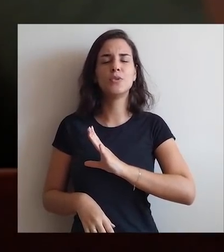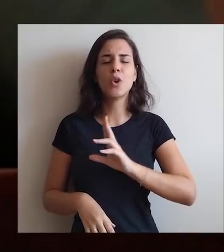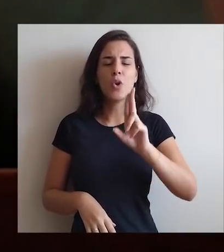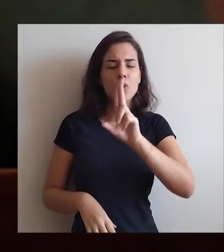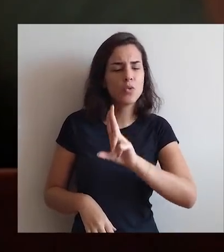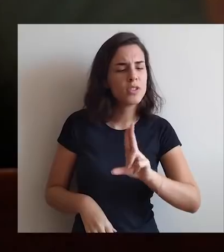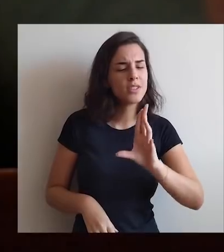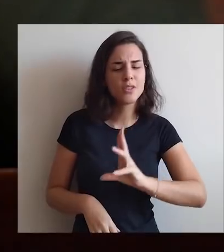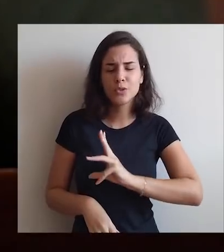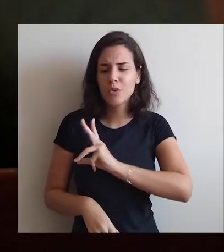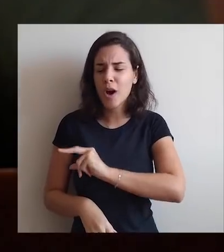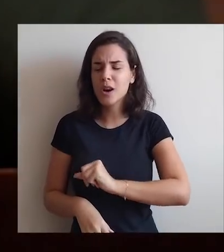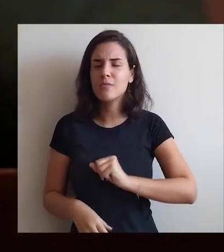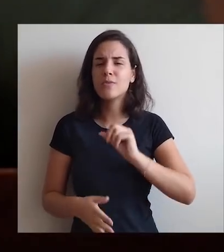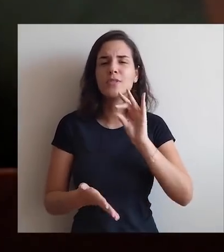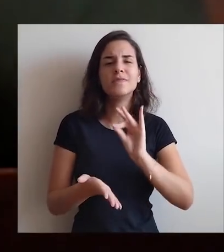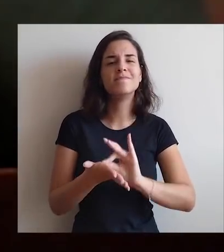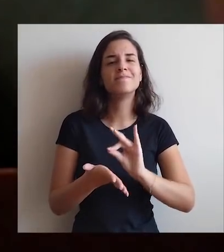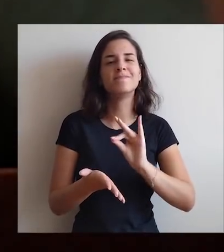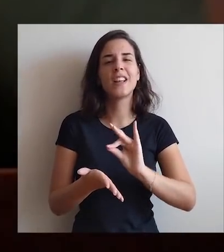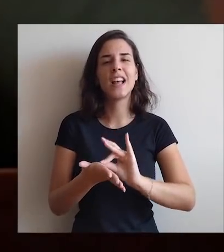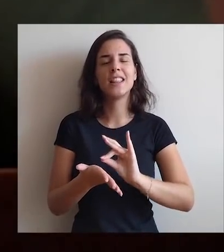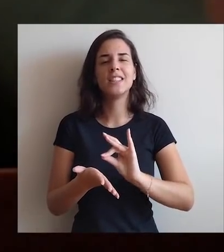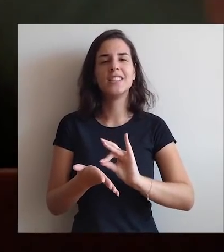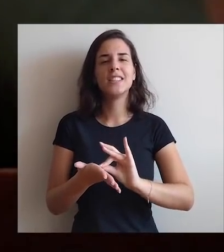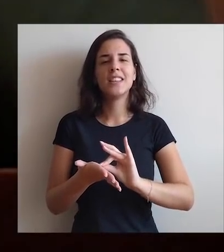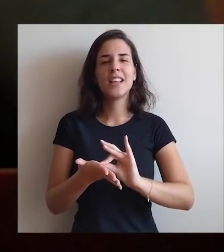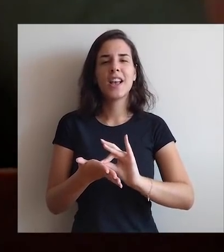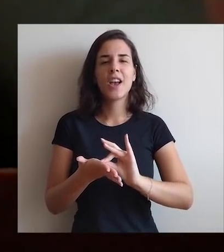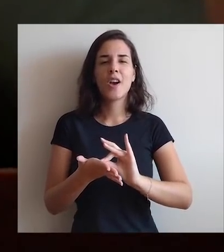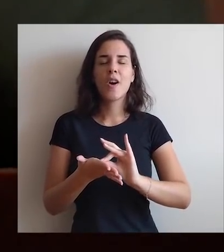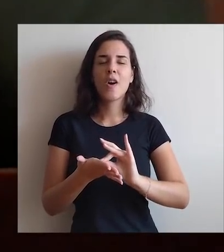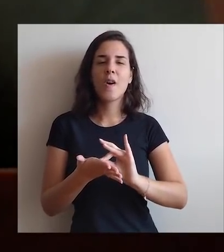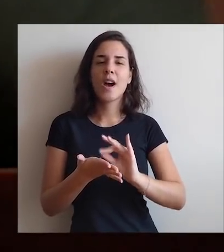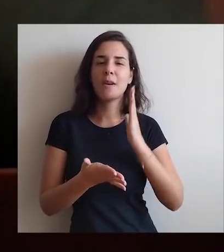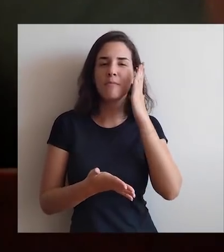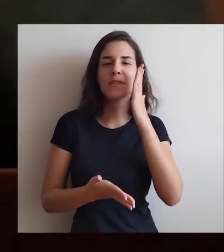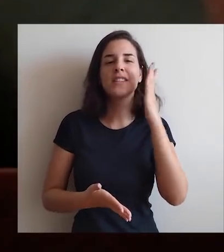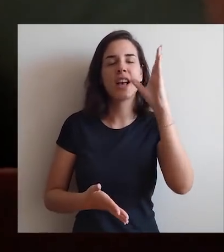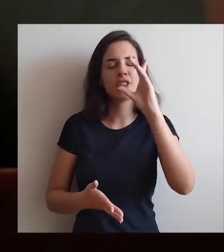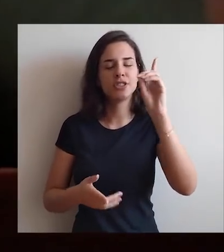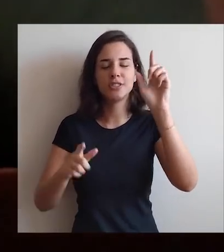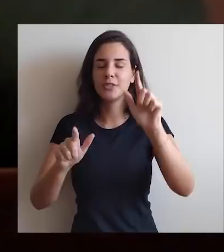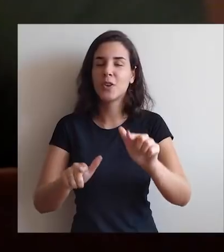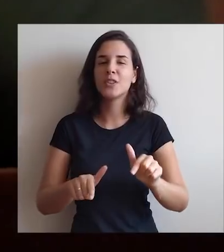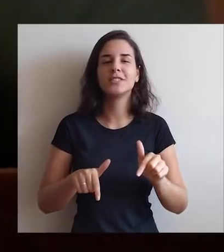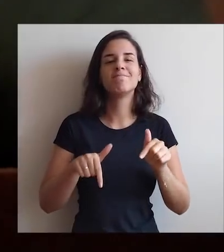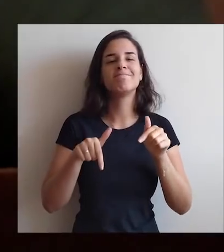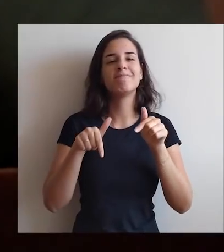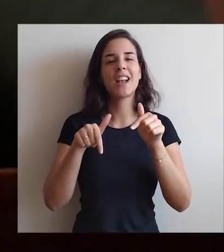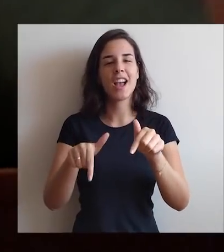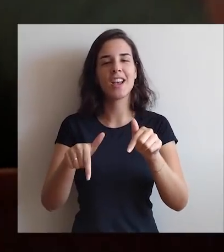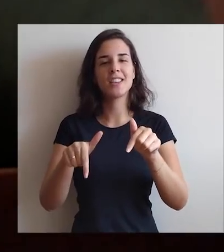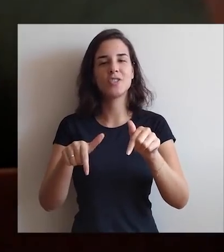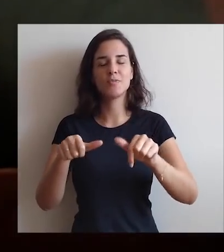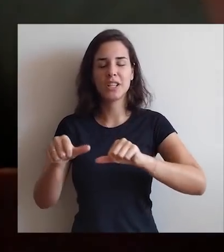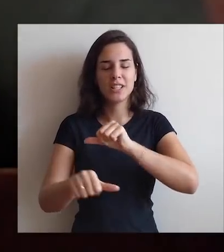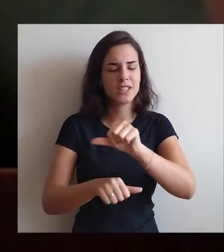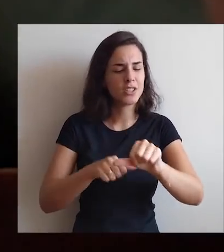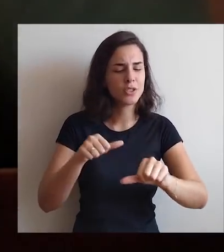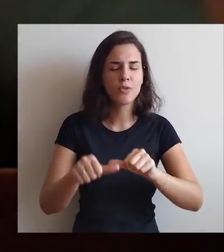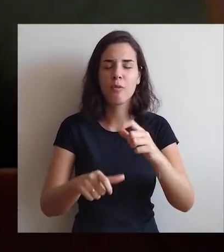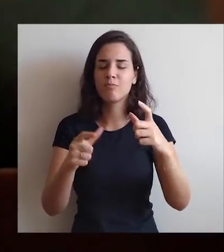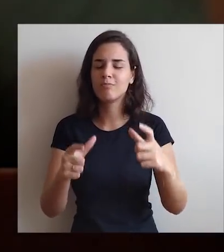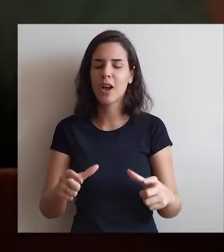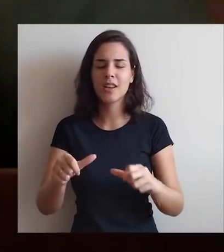gente deixa os nossos medos através do amor pelo perdido,